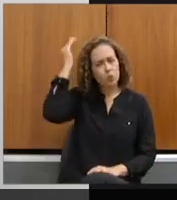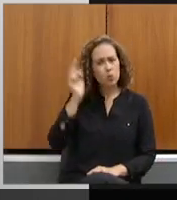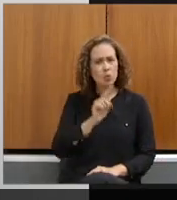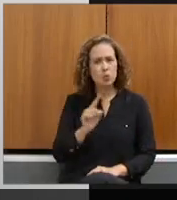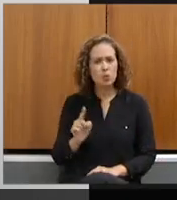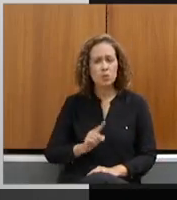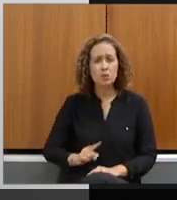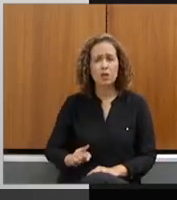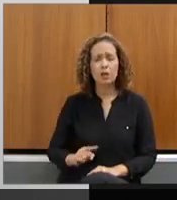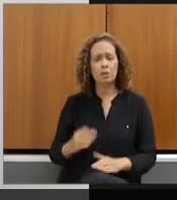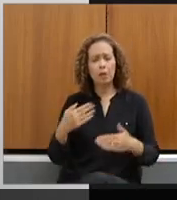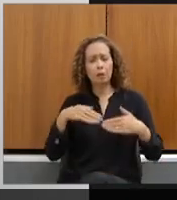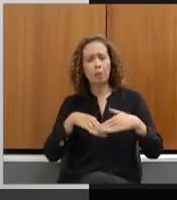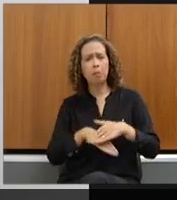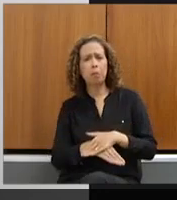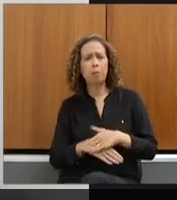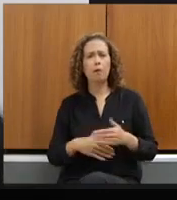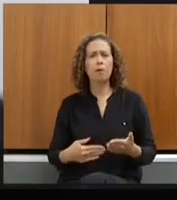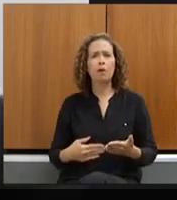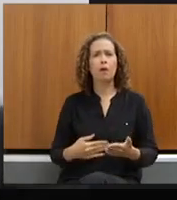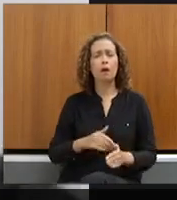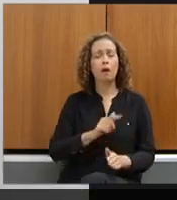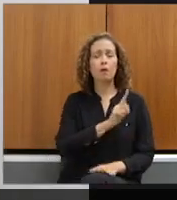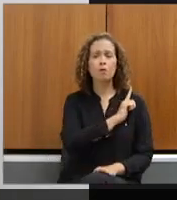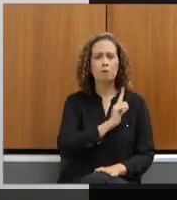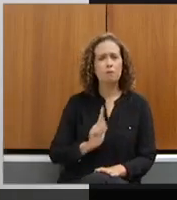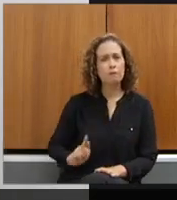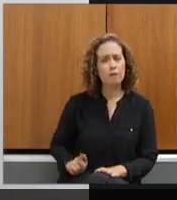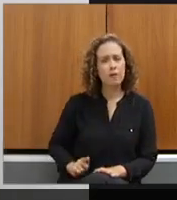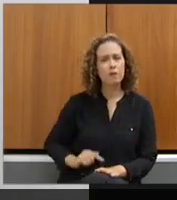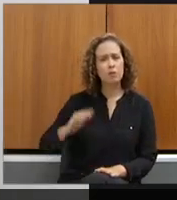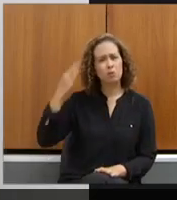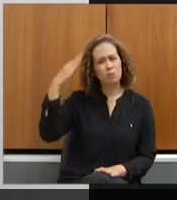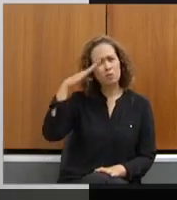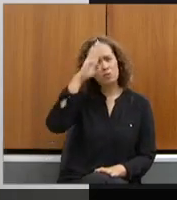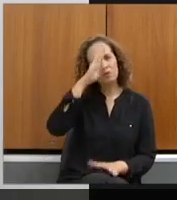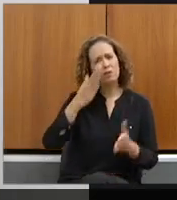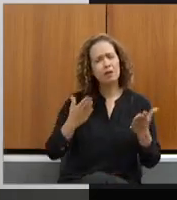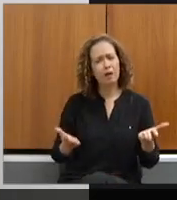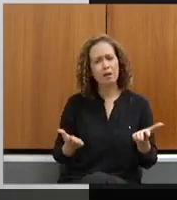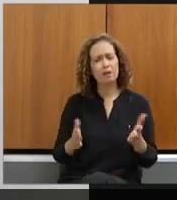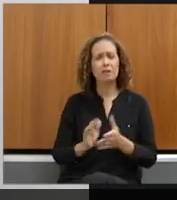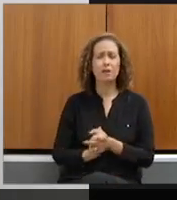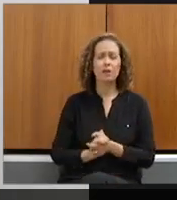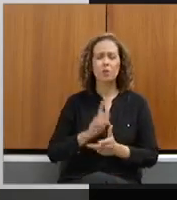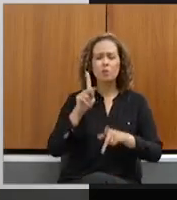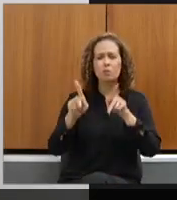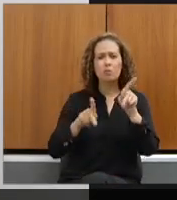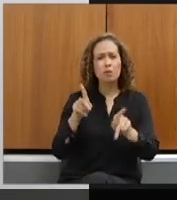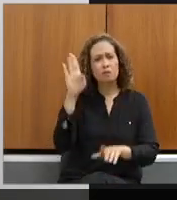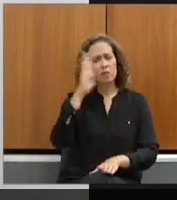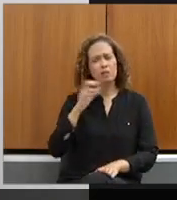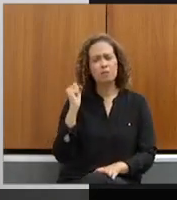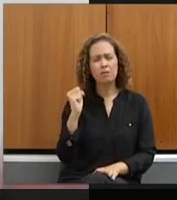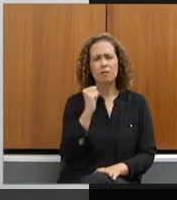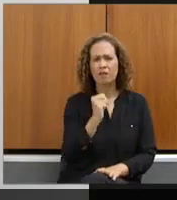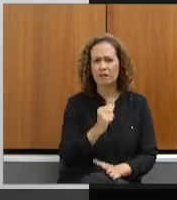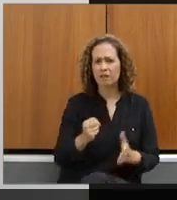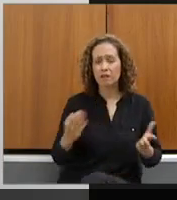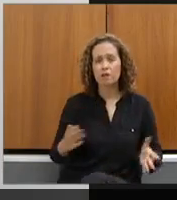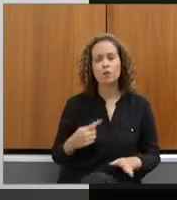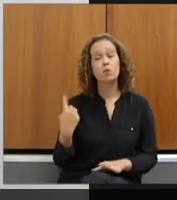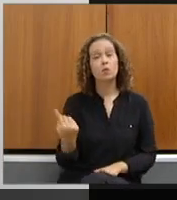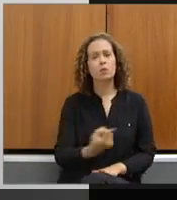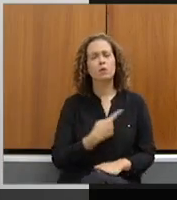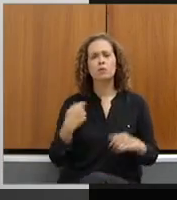ao governo bolsonaro tem um genocida que está matando o povo brasileiro então nós temos que colocar um dedo na ferida a gente não